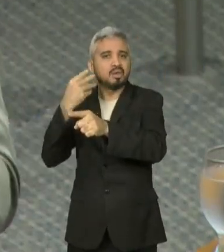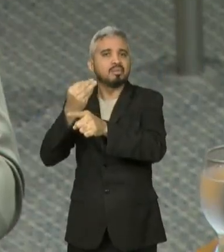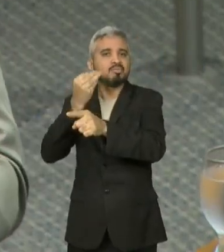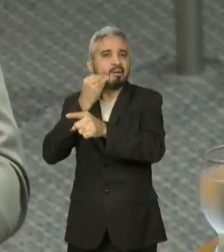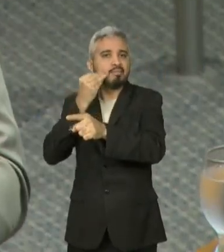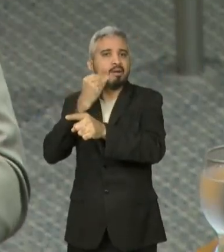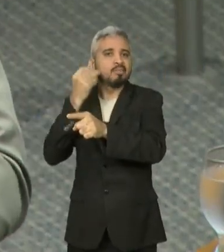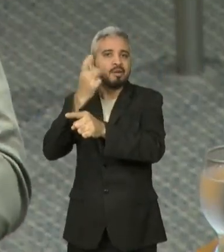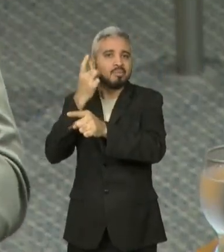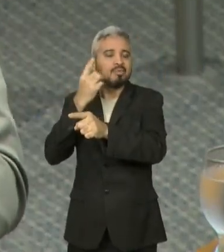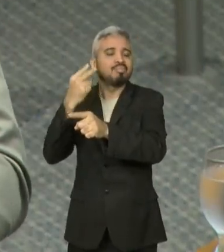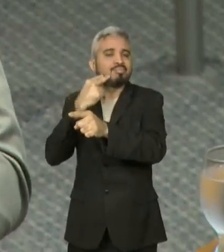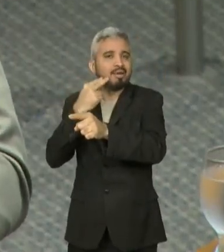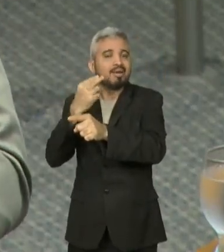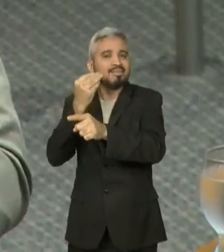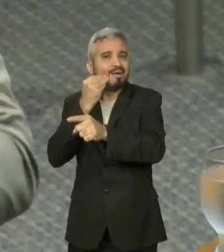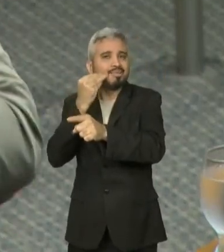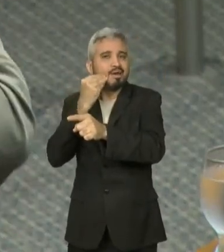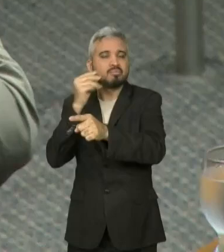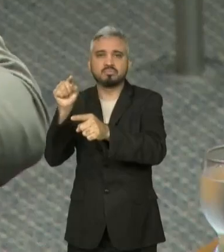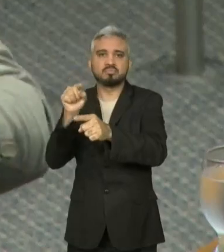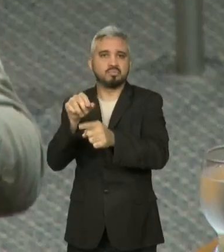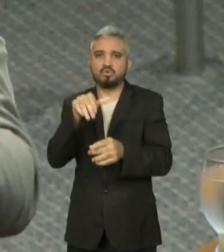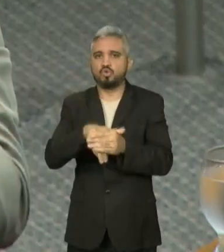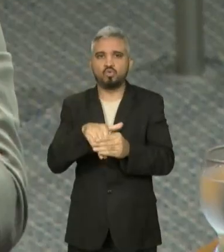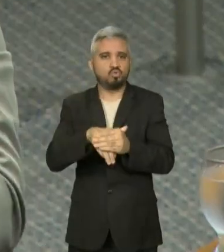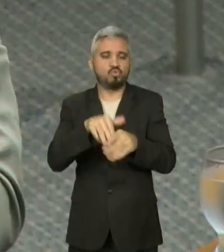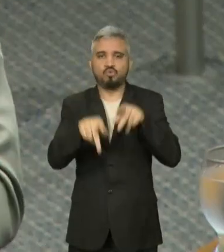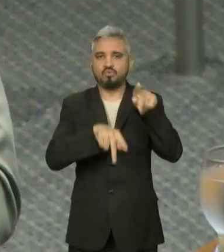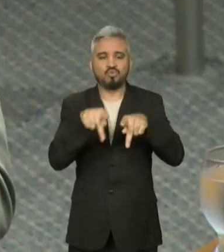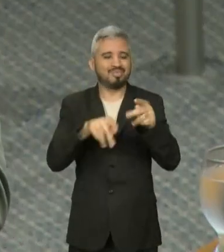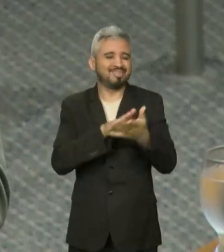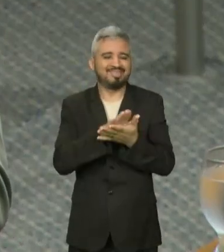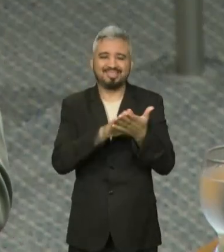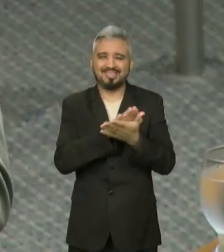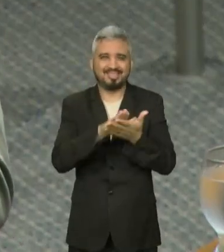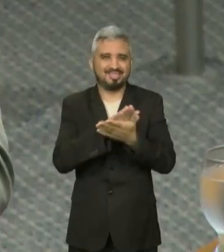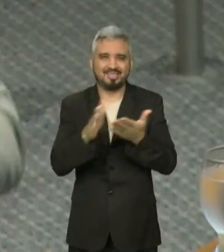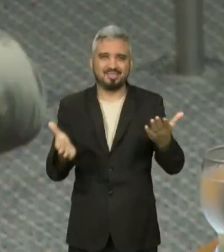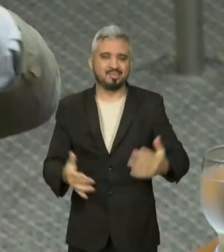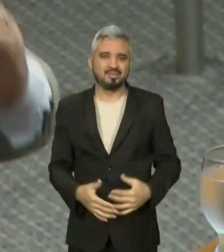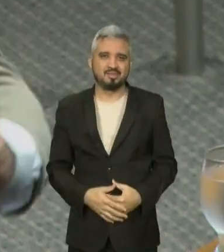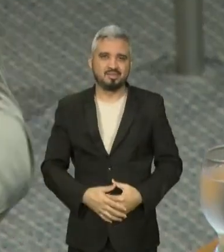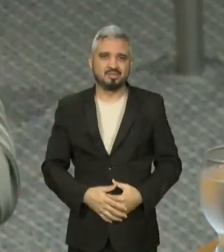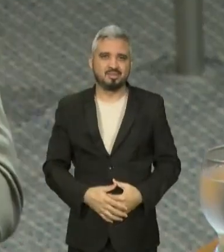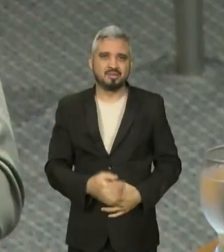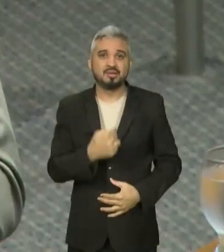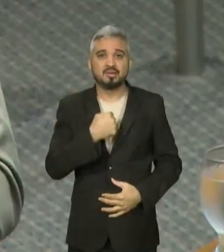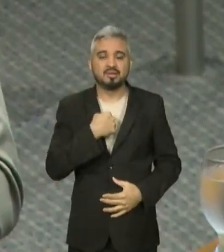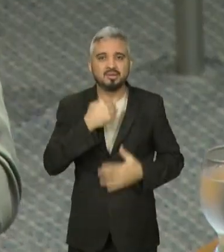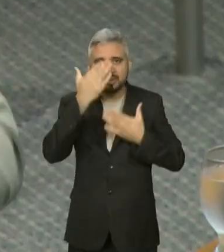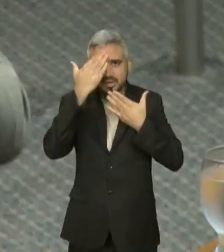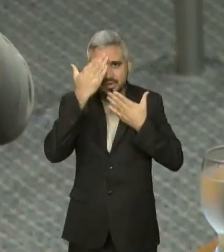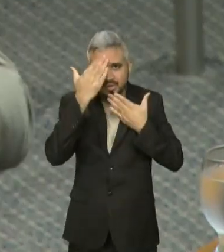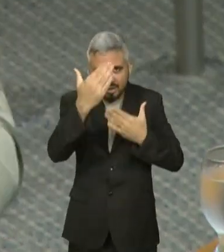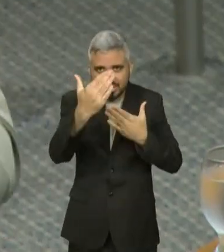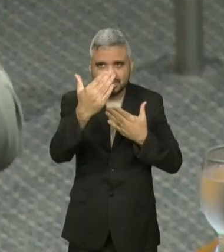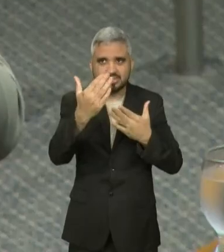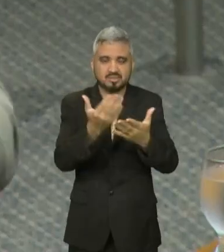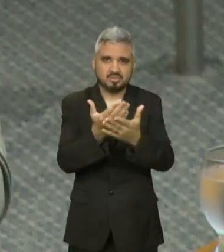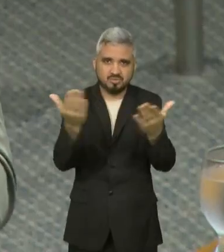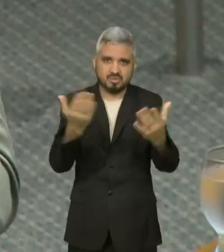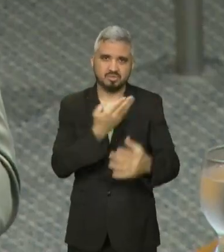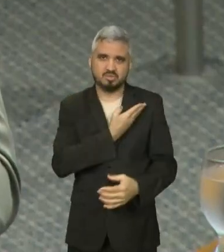Então, essa é a realidade. Então, eu não estou aqui. Hoje, eu estou até terminando, está entendendo? Quero agradecer aqui os amigos todos e